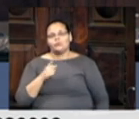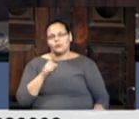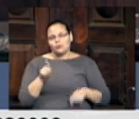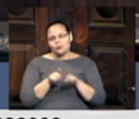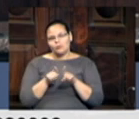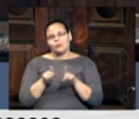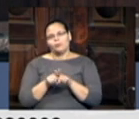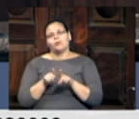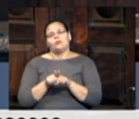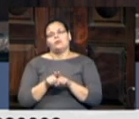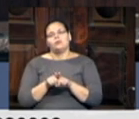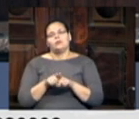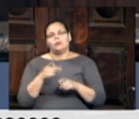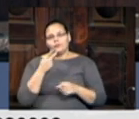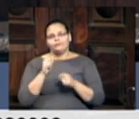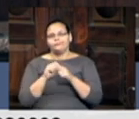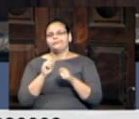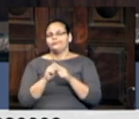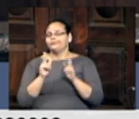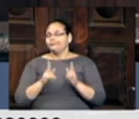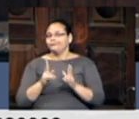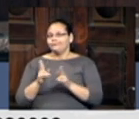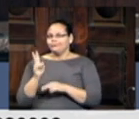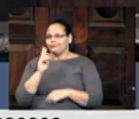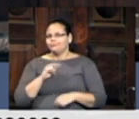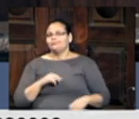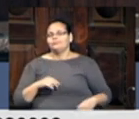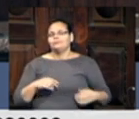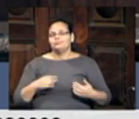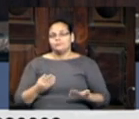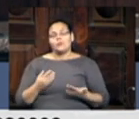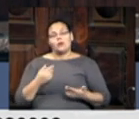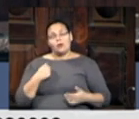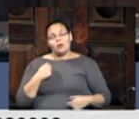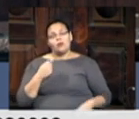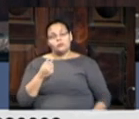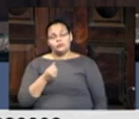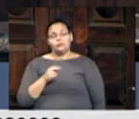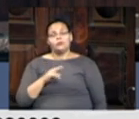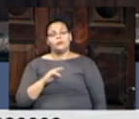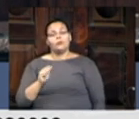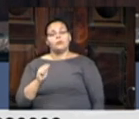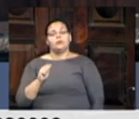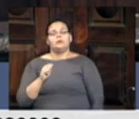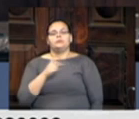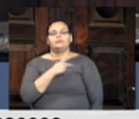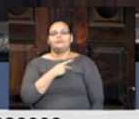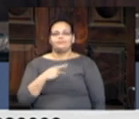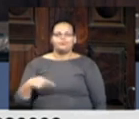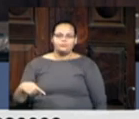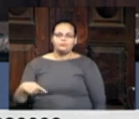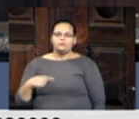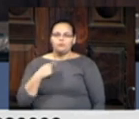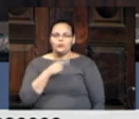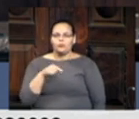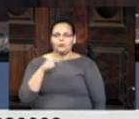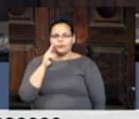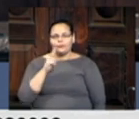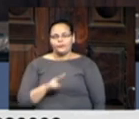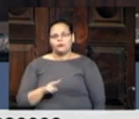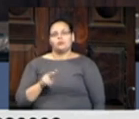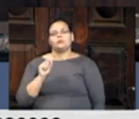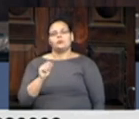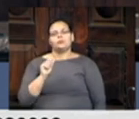também estava fazendo a mesma coisa. E aí, senhora presidente, nós vimos